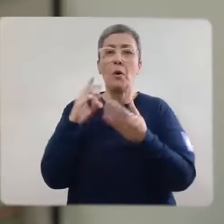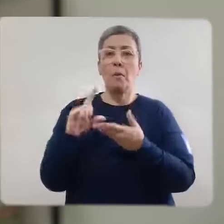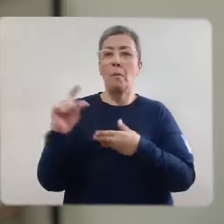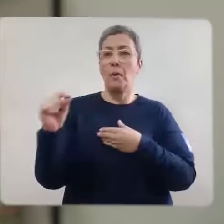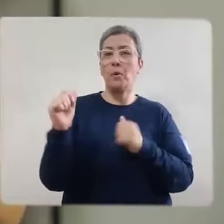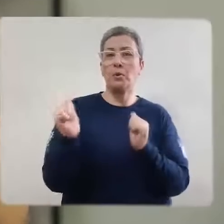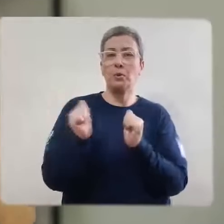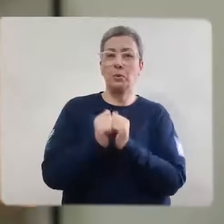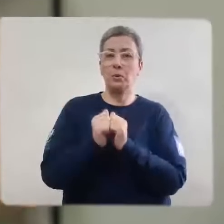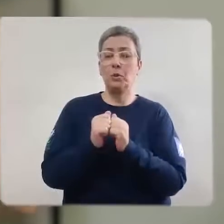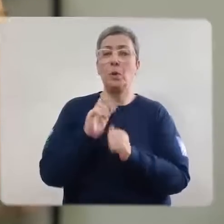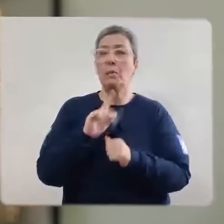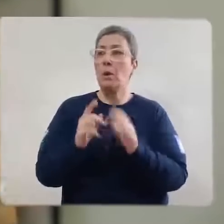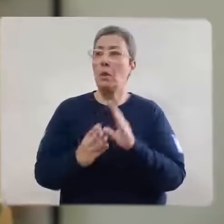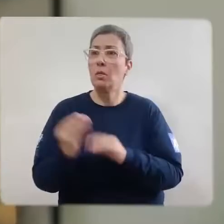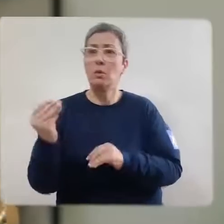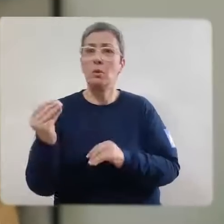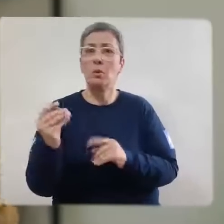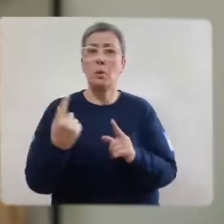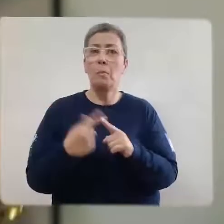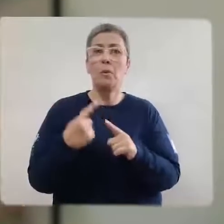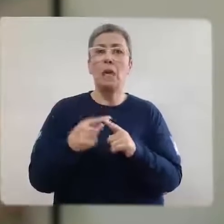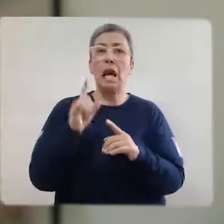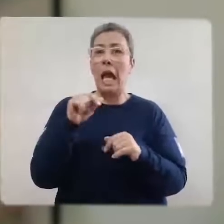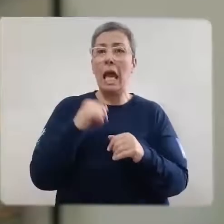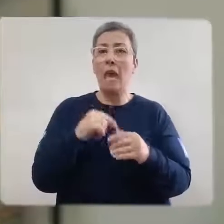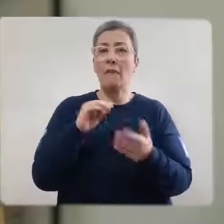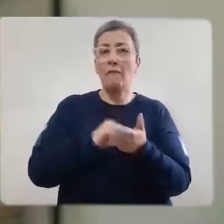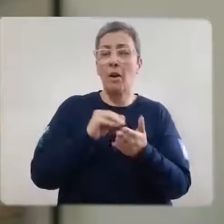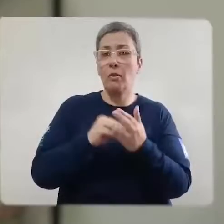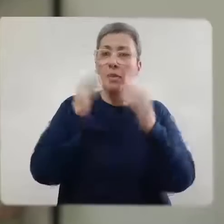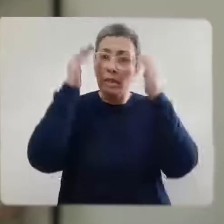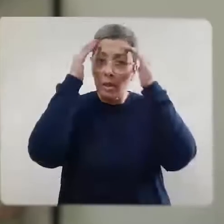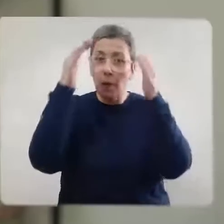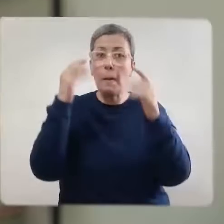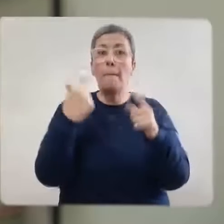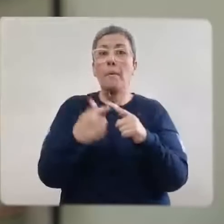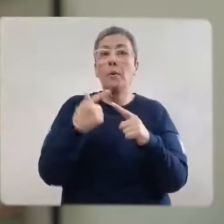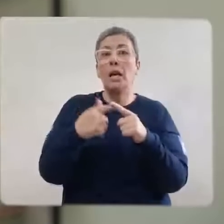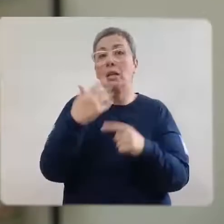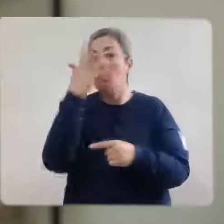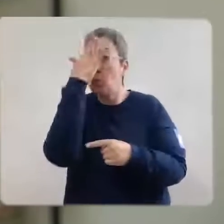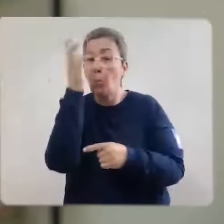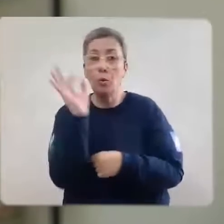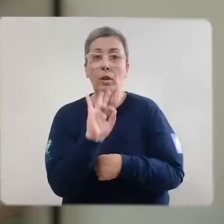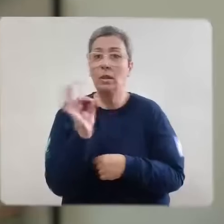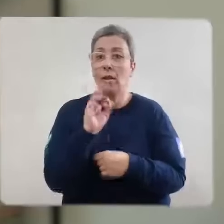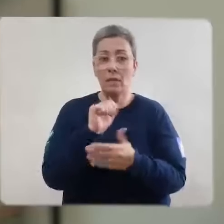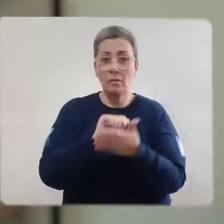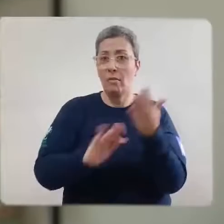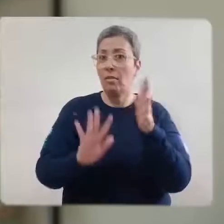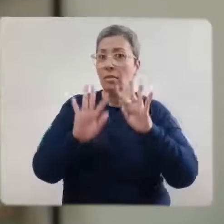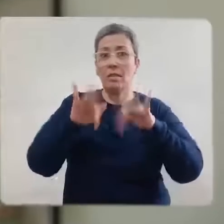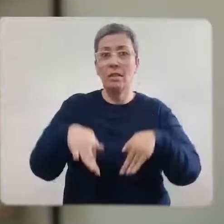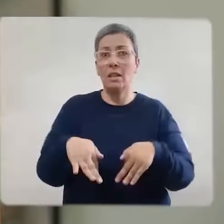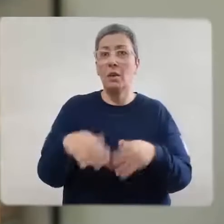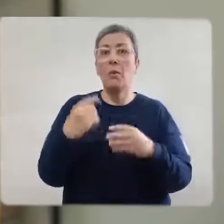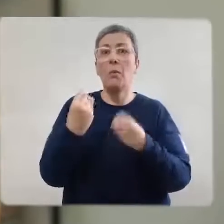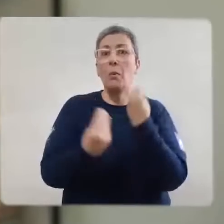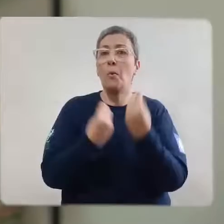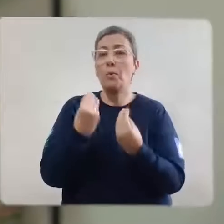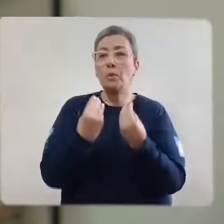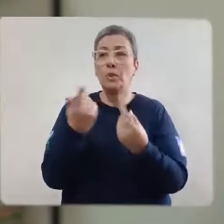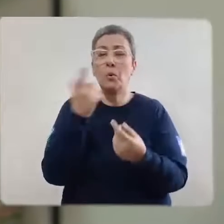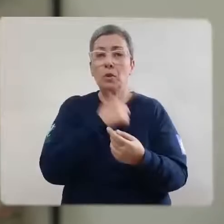criança. Ele não saiu porque ele é indisciplinado, ele saiu porque ele não compreende essa atividade até o final. Onde